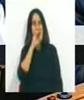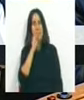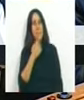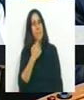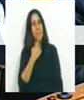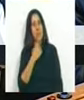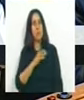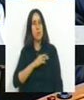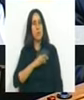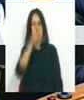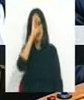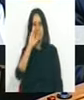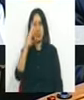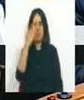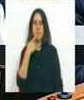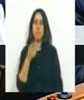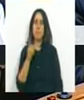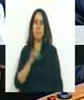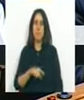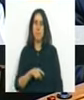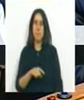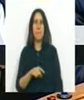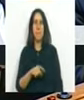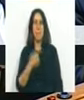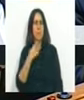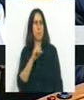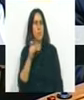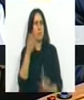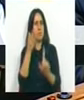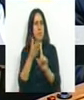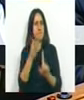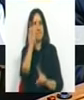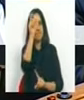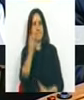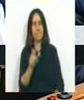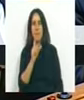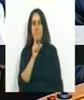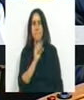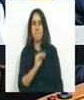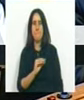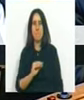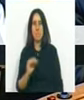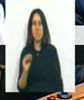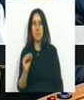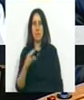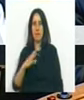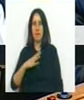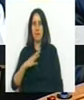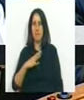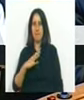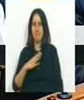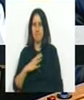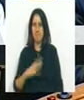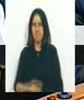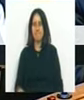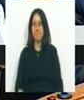Sr. Primeiro-Ministro, mais uma vez, a quem dirigimos especificamente a pergunta, ficou num silêncio comprometedor. Muito